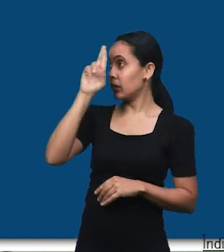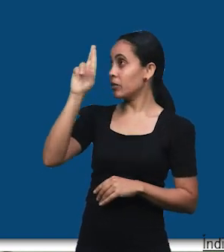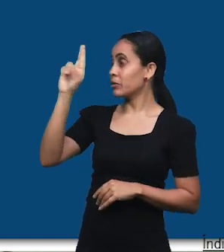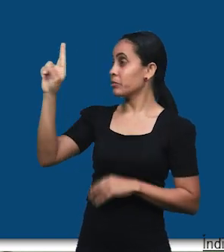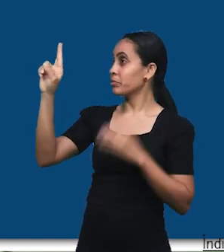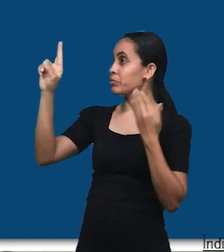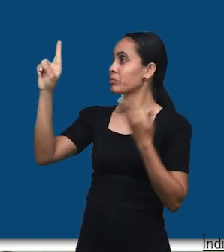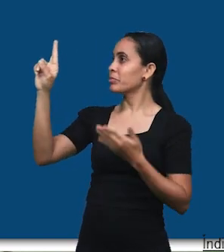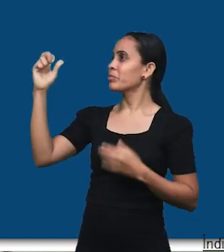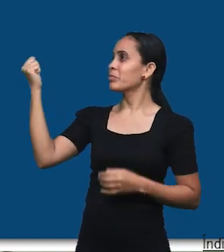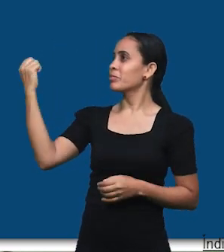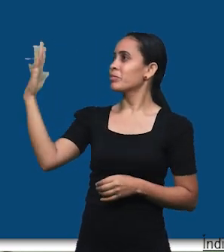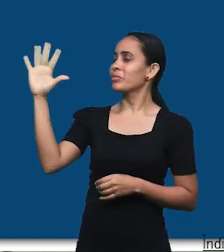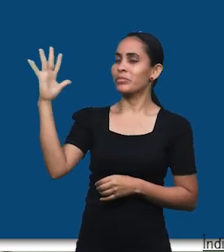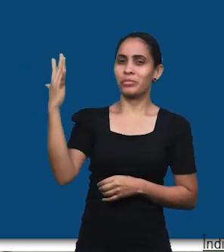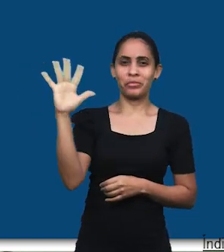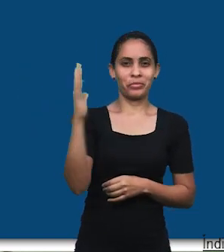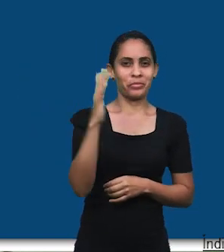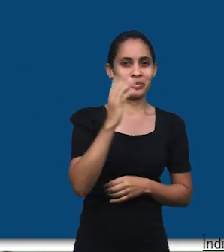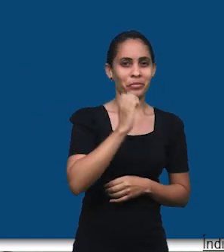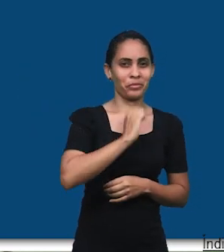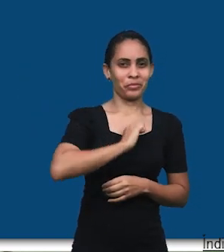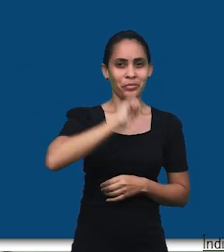adorar, bendizer